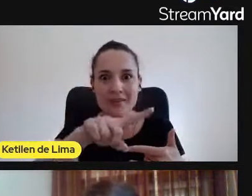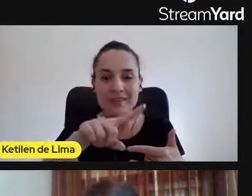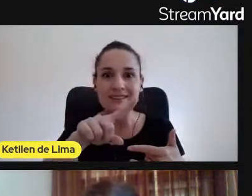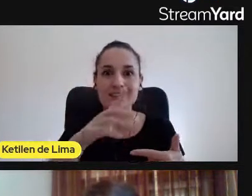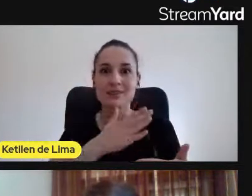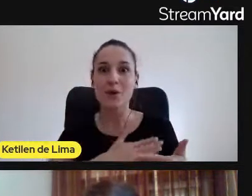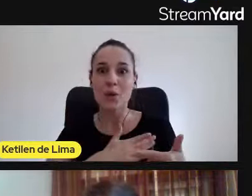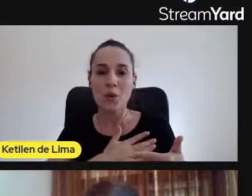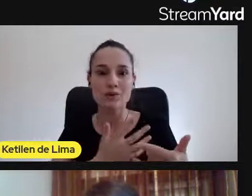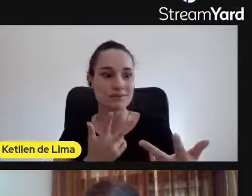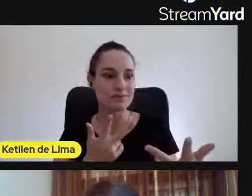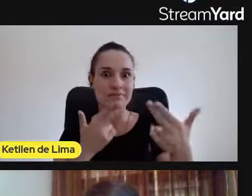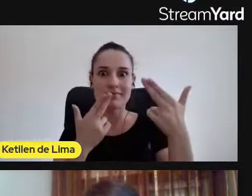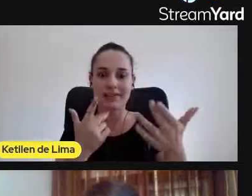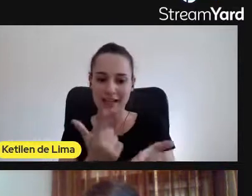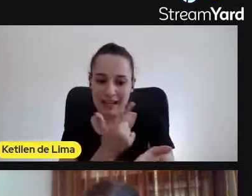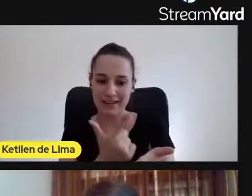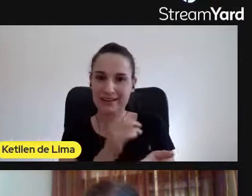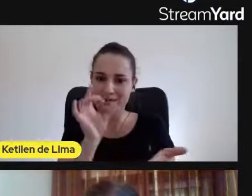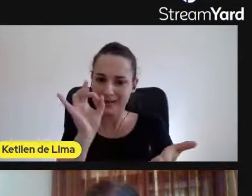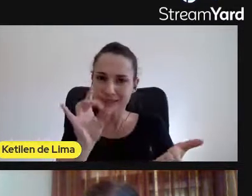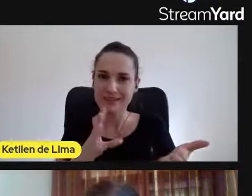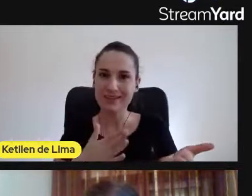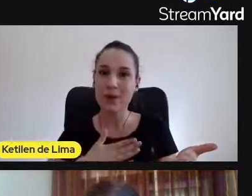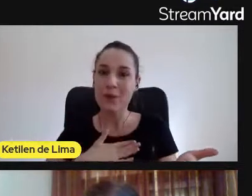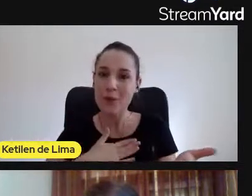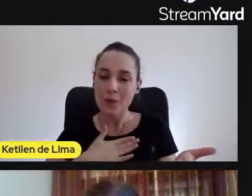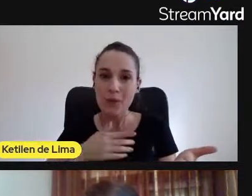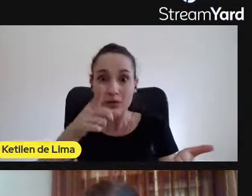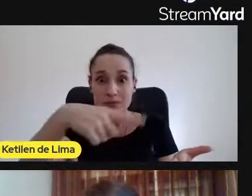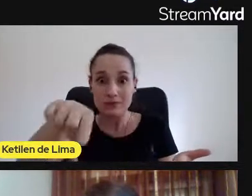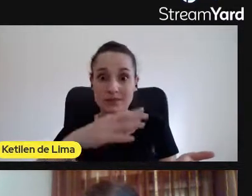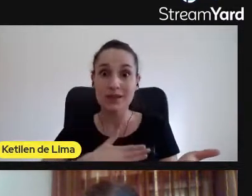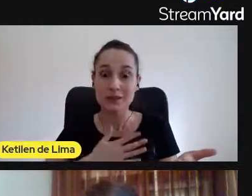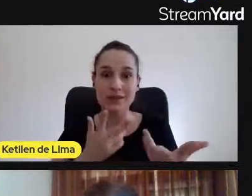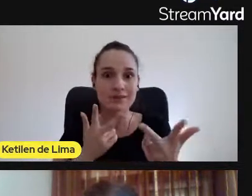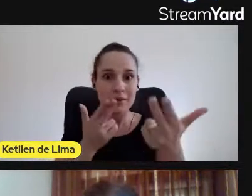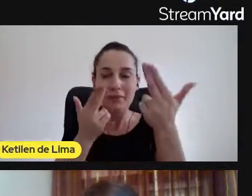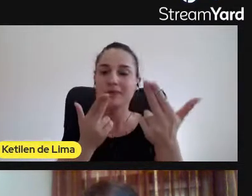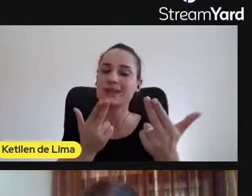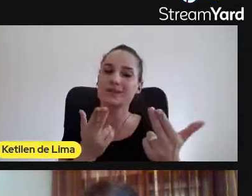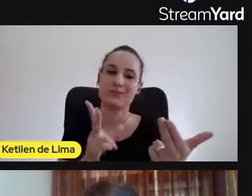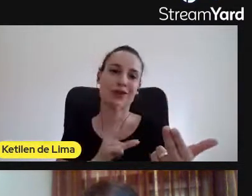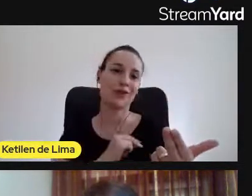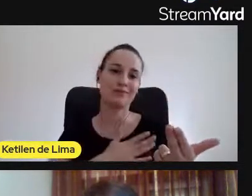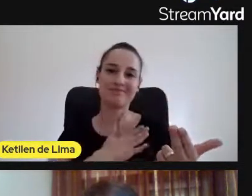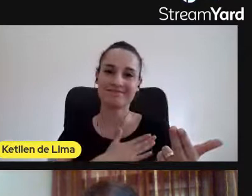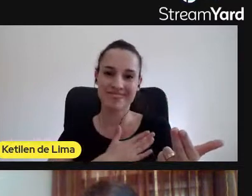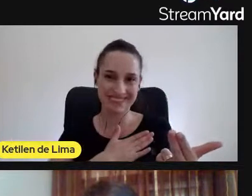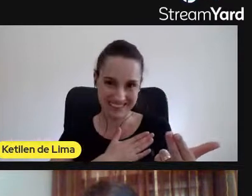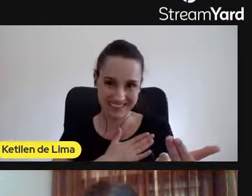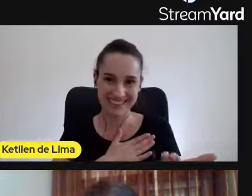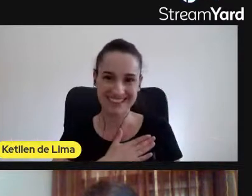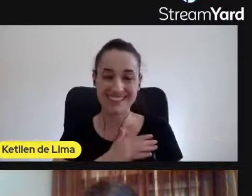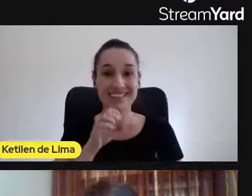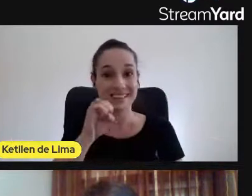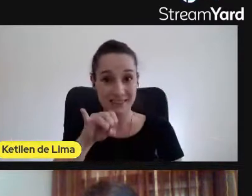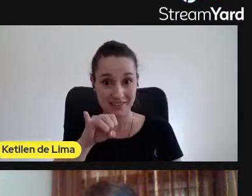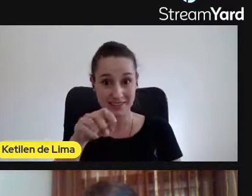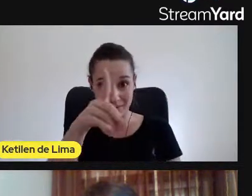livro, e é um livro tão... Eu acho que é um livro tão íntimo, que se outra pessoa se sente íntima dele também,